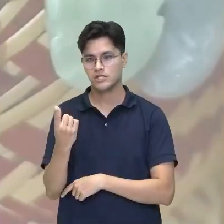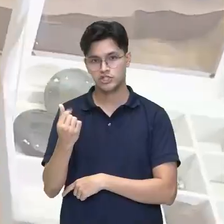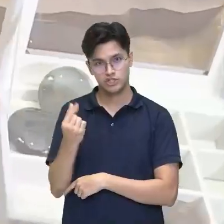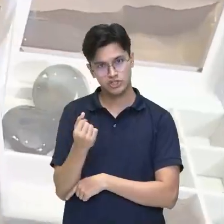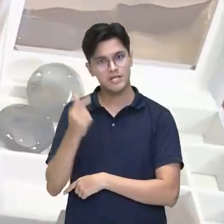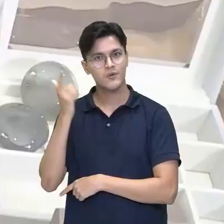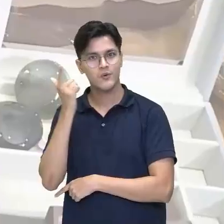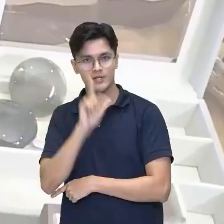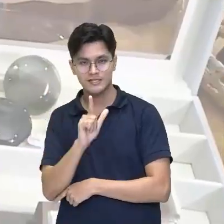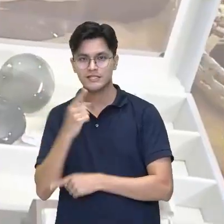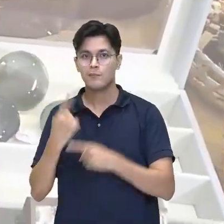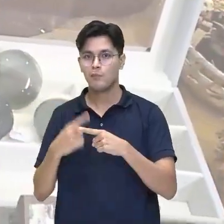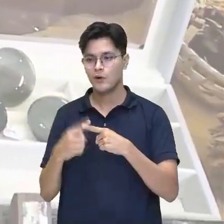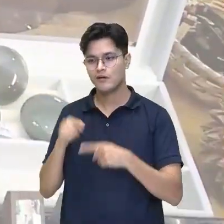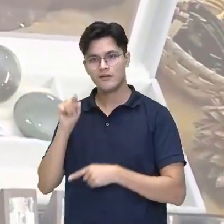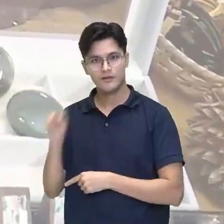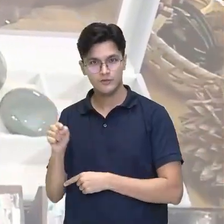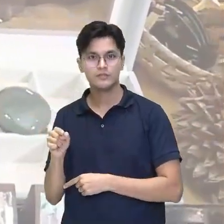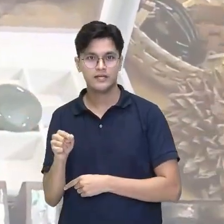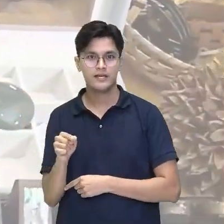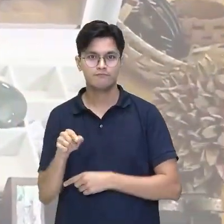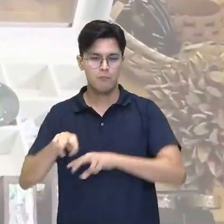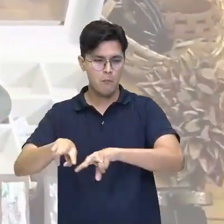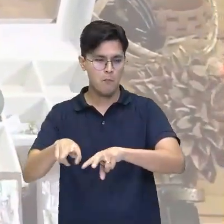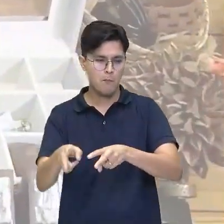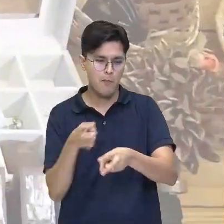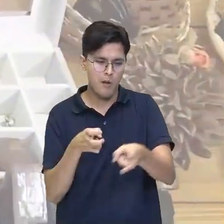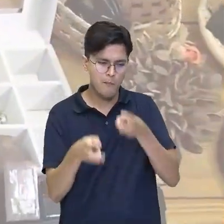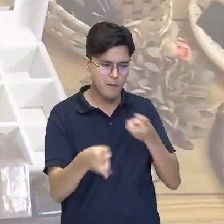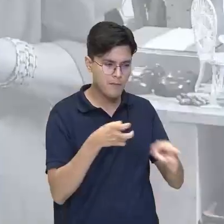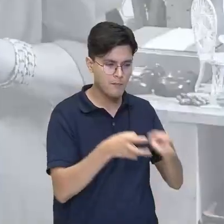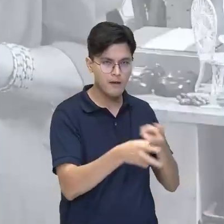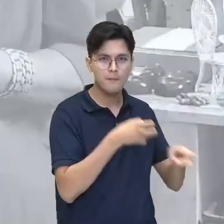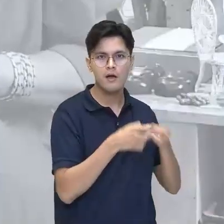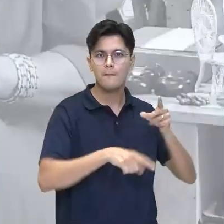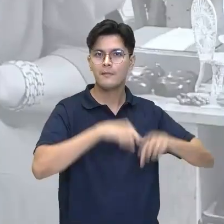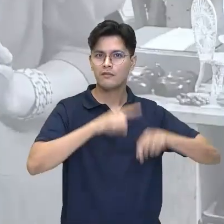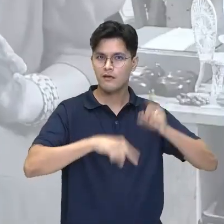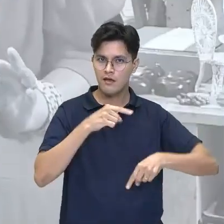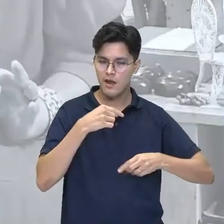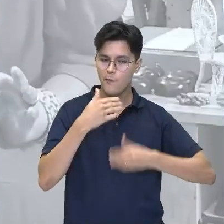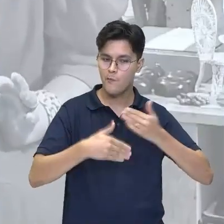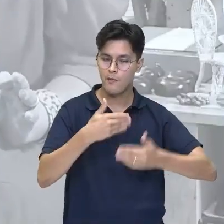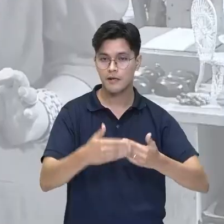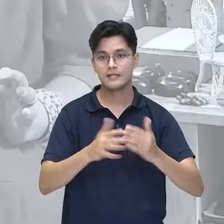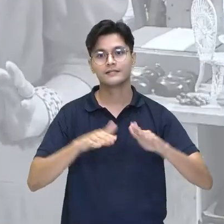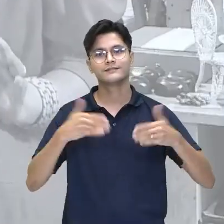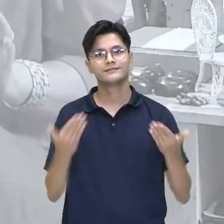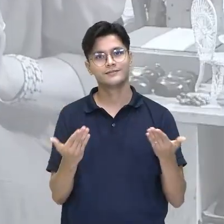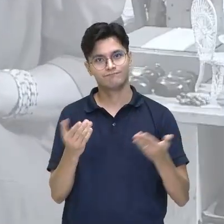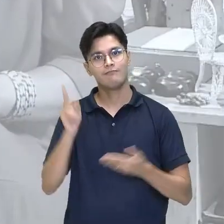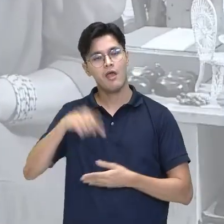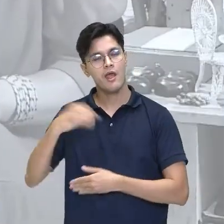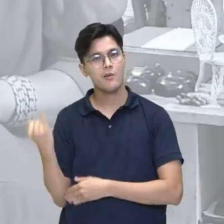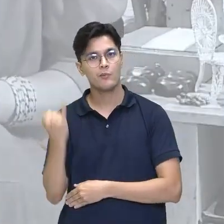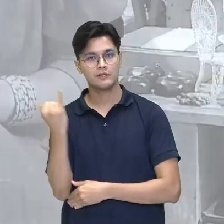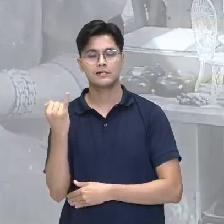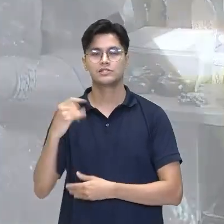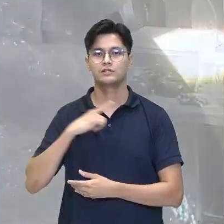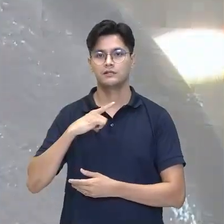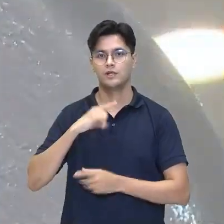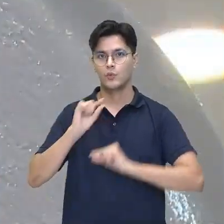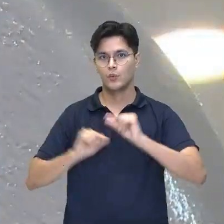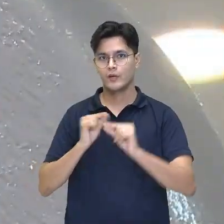matéria-prima, eles vão limpar essa matéria-prima e vão vender essa matéria-prima para a gente. Isso é muito importante, você ter o